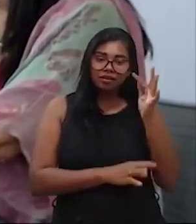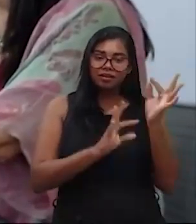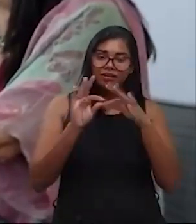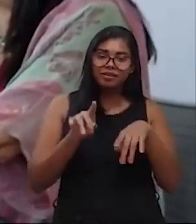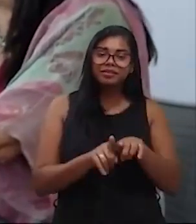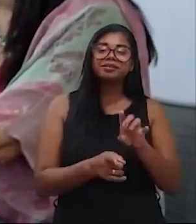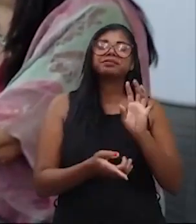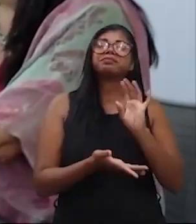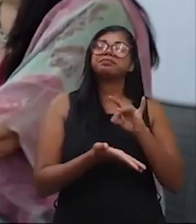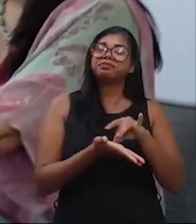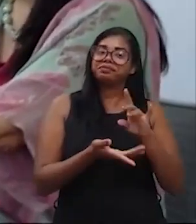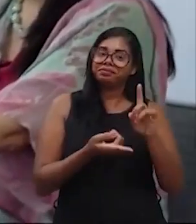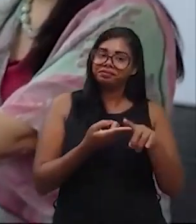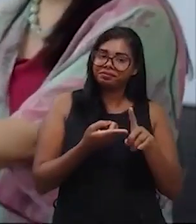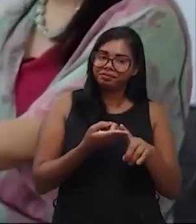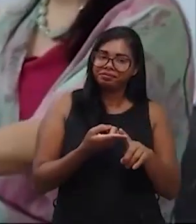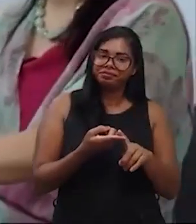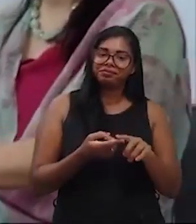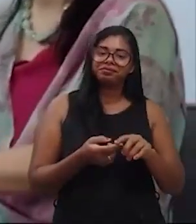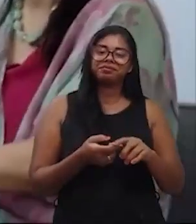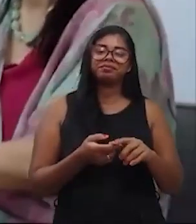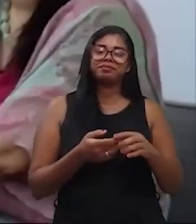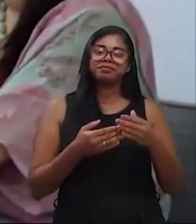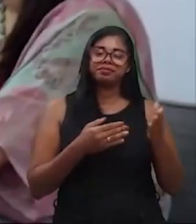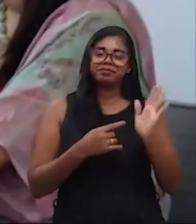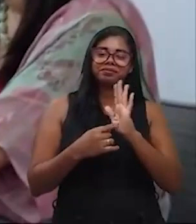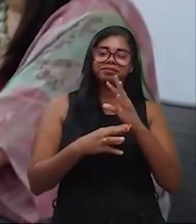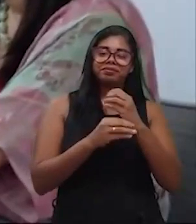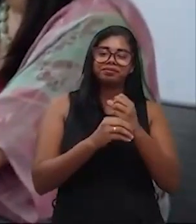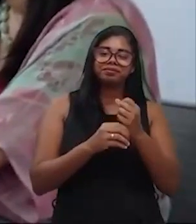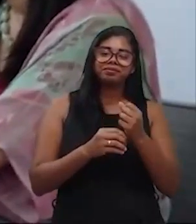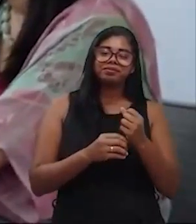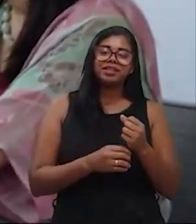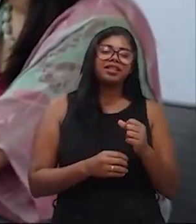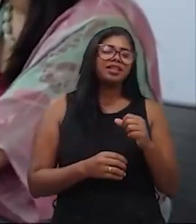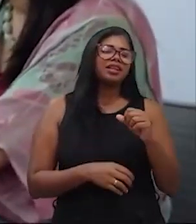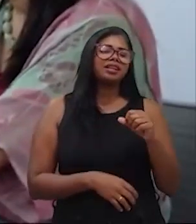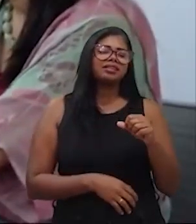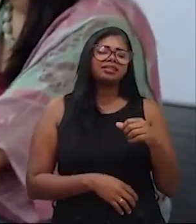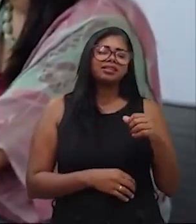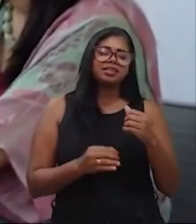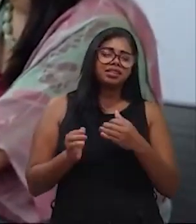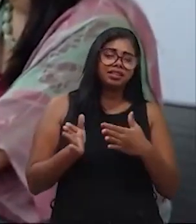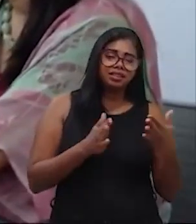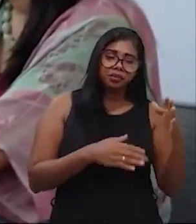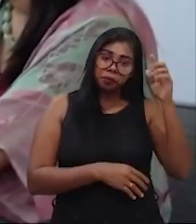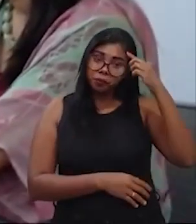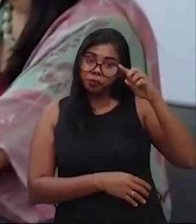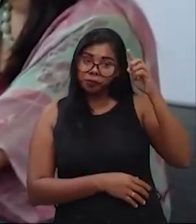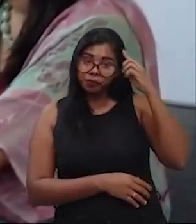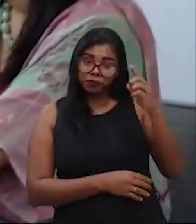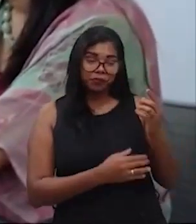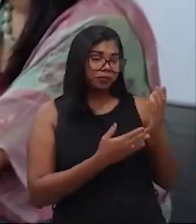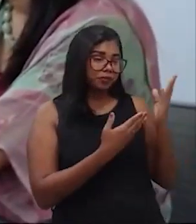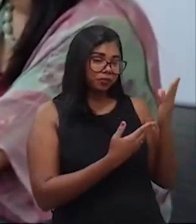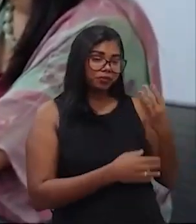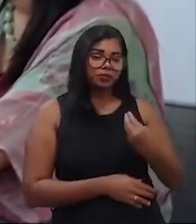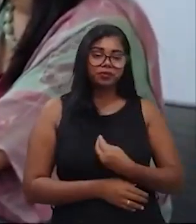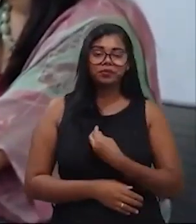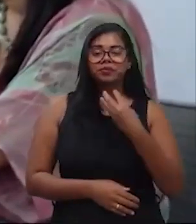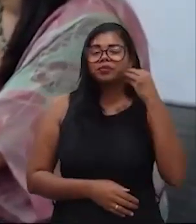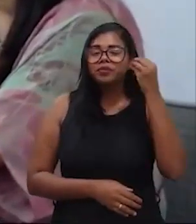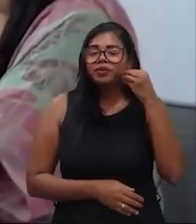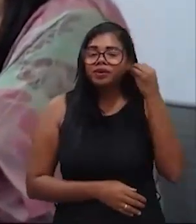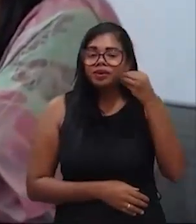cientista, fez com que eu tivesse muito próxima disso, né? E eu sinto muita falta de, no cotidiano, na minha rotina,